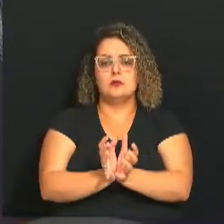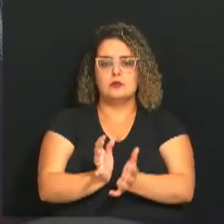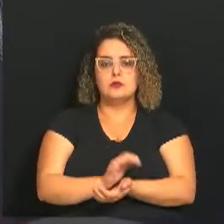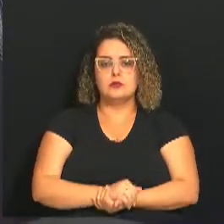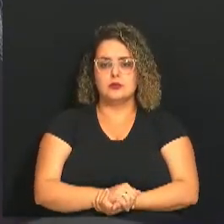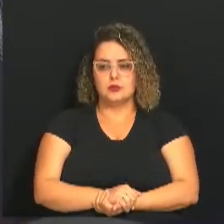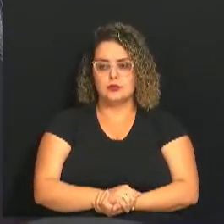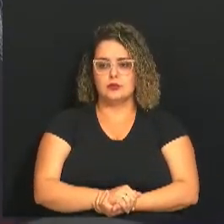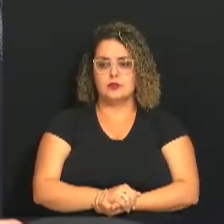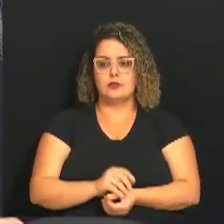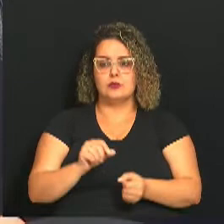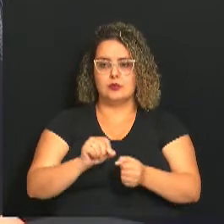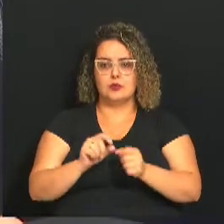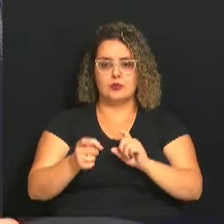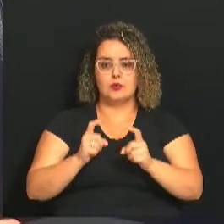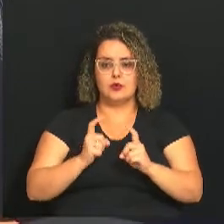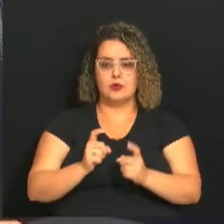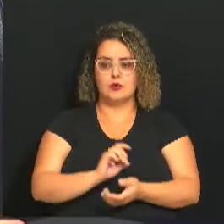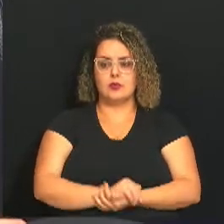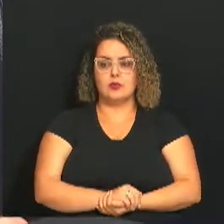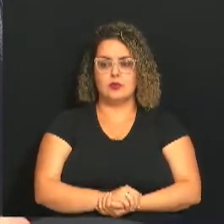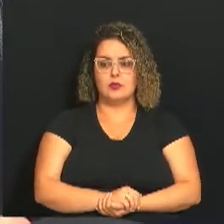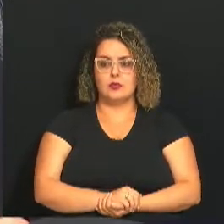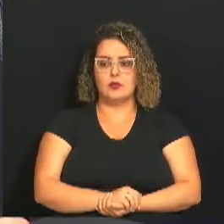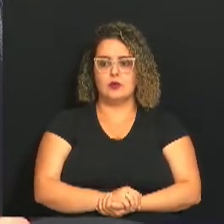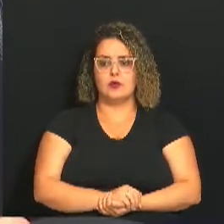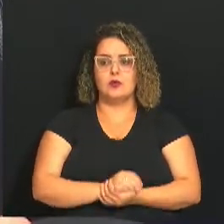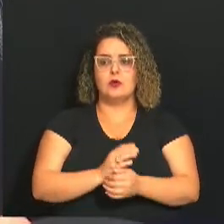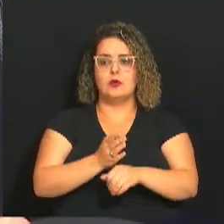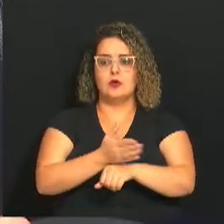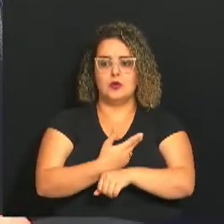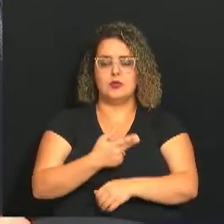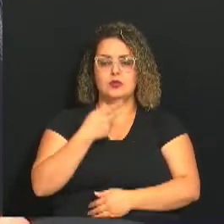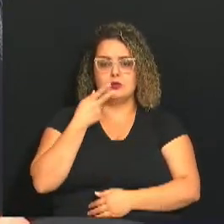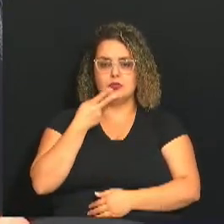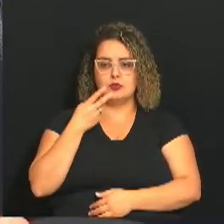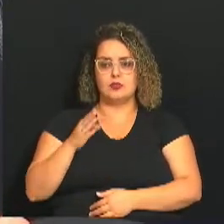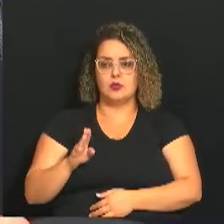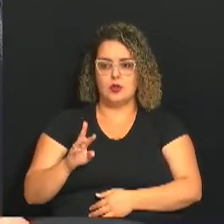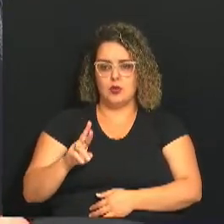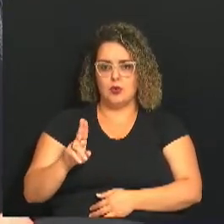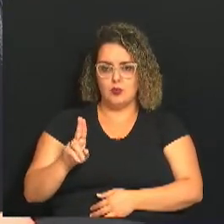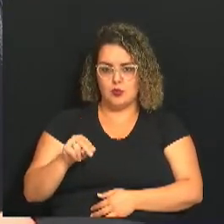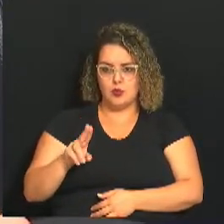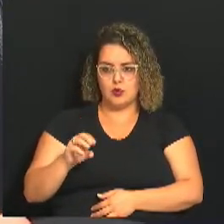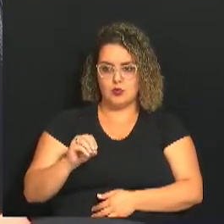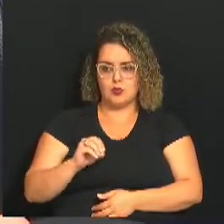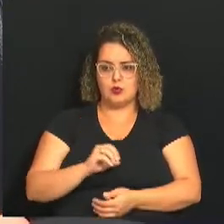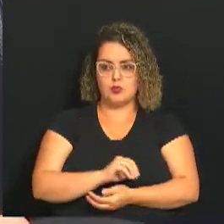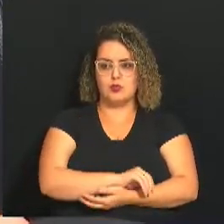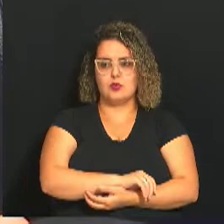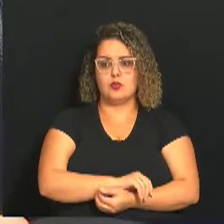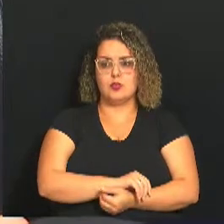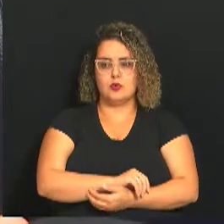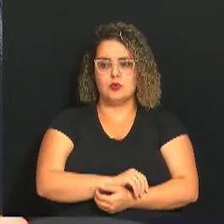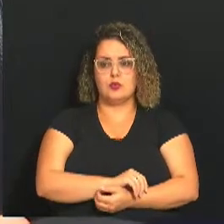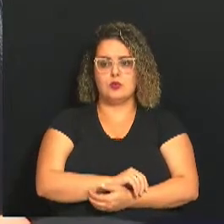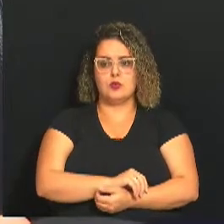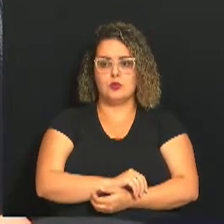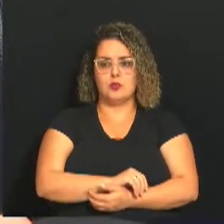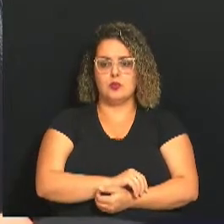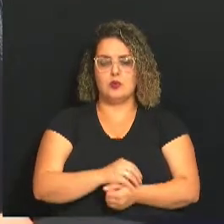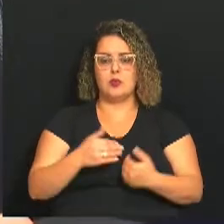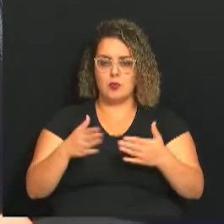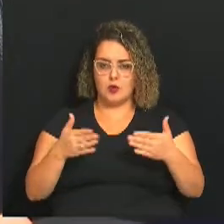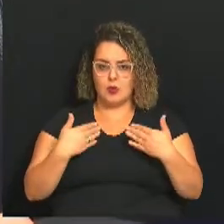essa nossa reunião. Então, antes de passar ao Bruno, que abrirá aqui a nossa conversa de